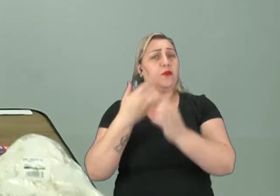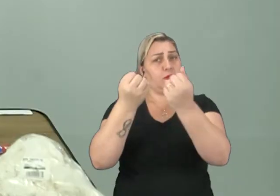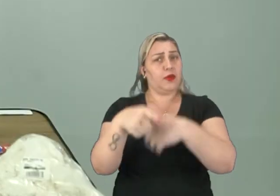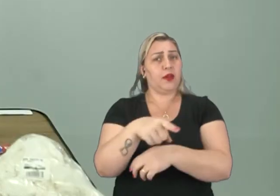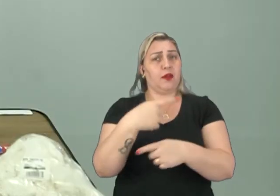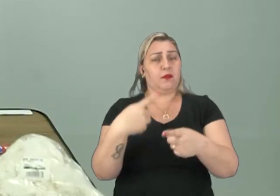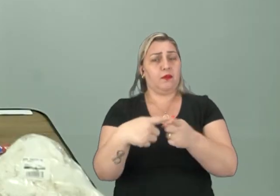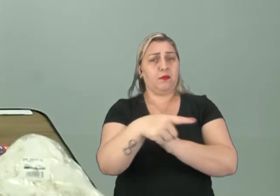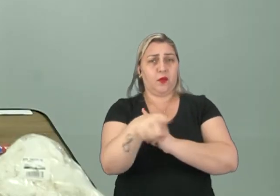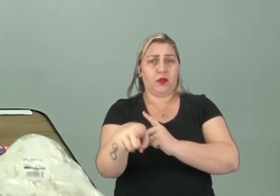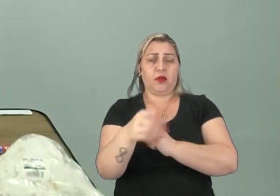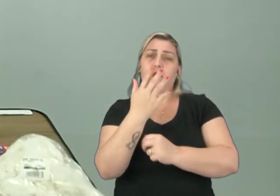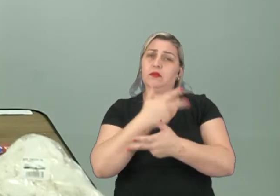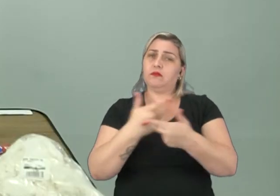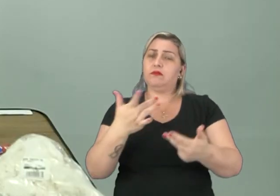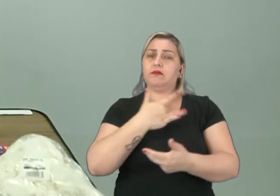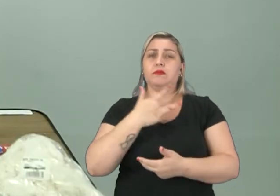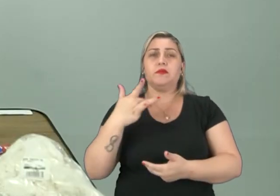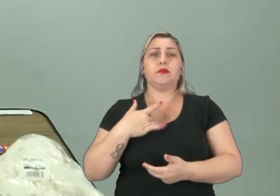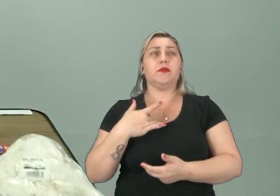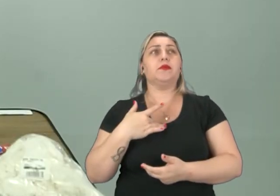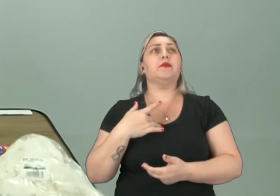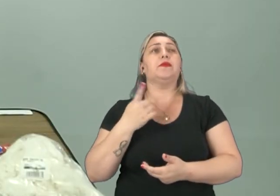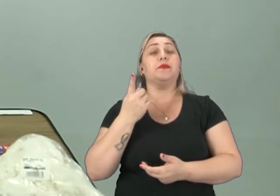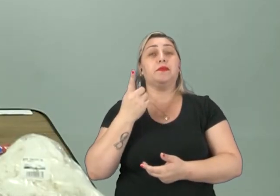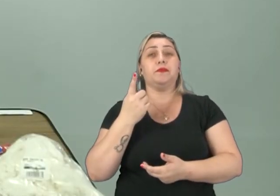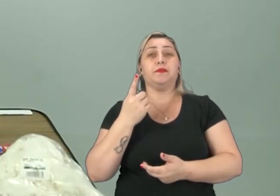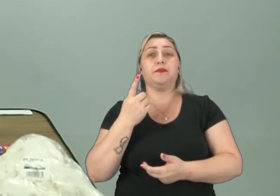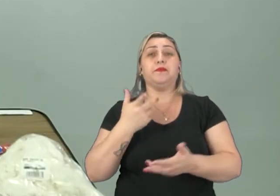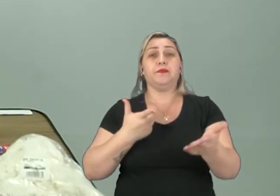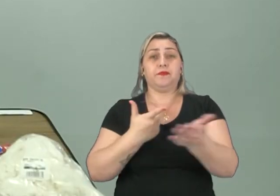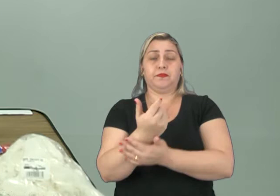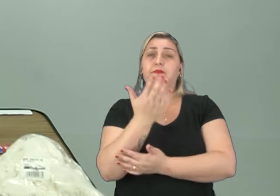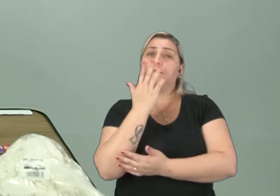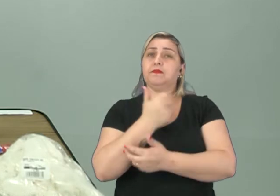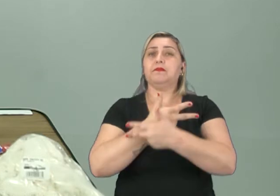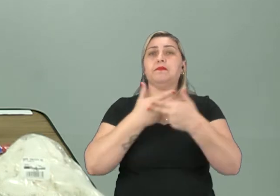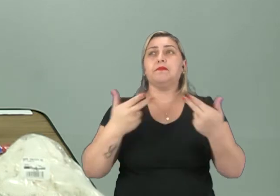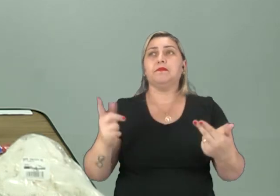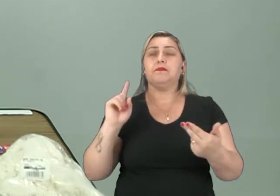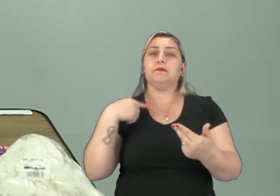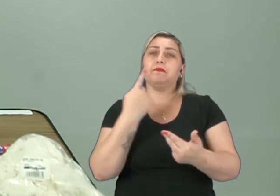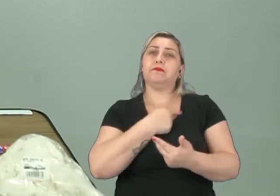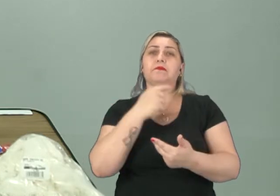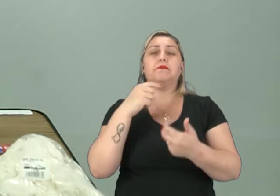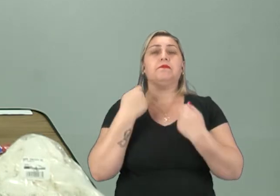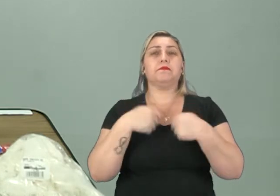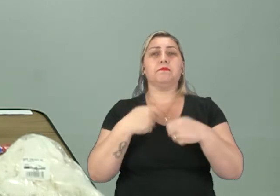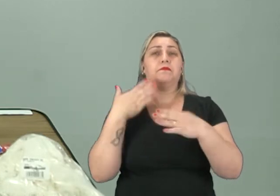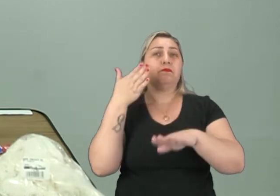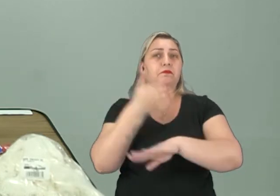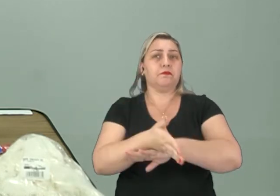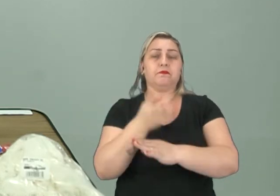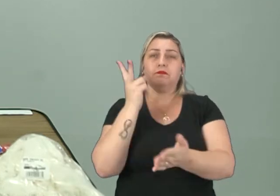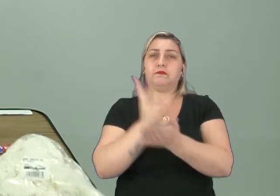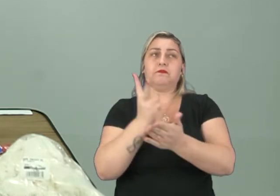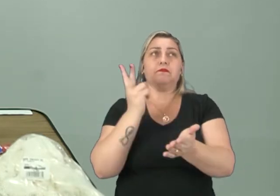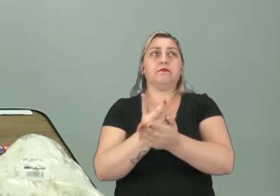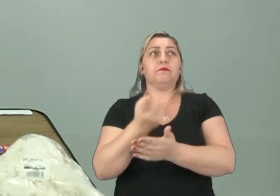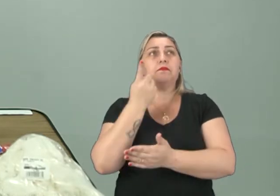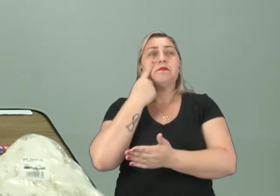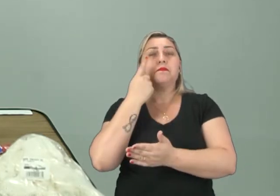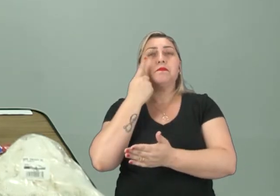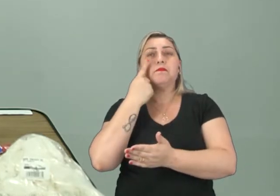para vocês porque ela é um alimento saudável. Quando a gente vai comprar um alimento, a gente tem que sempre olhar aqui,